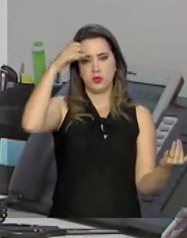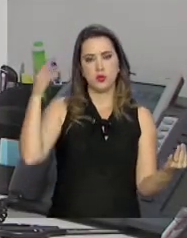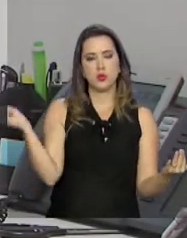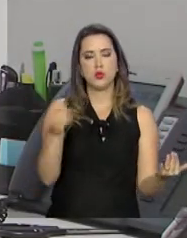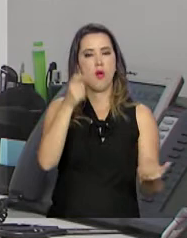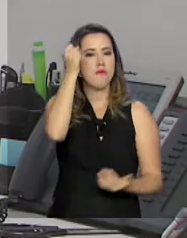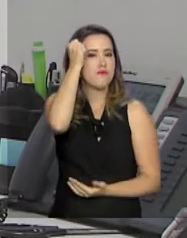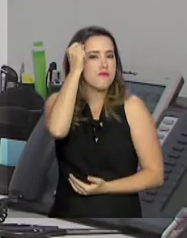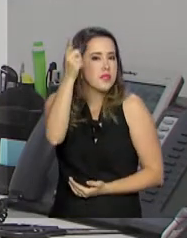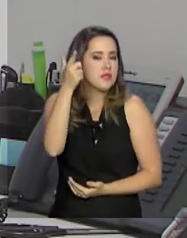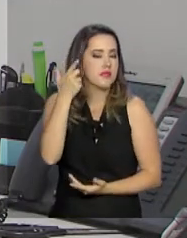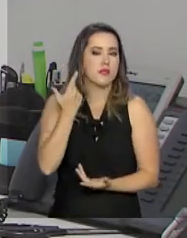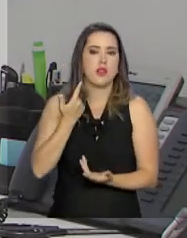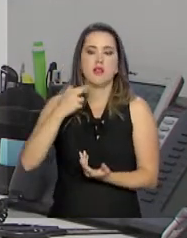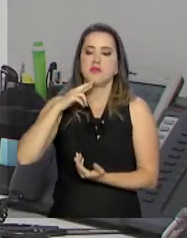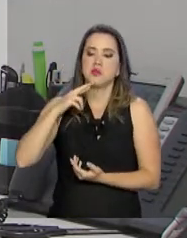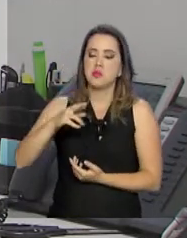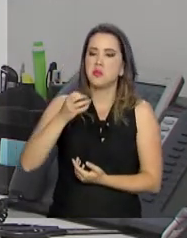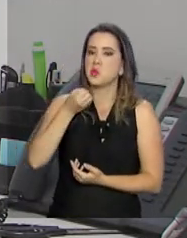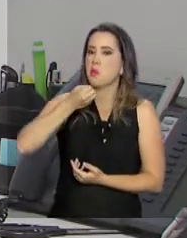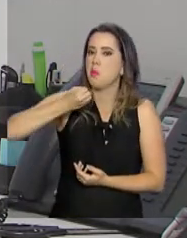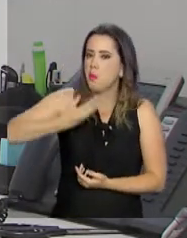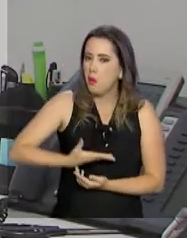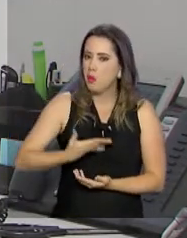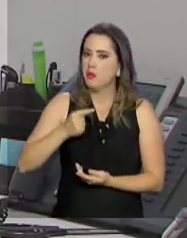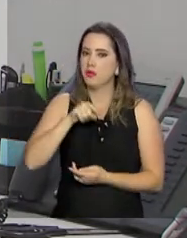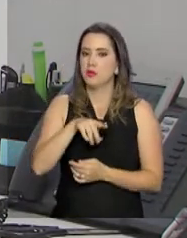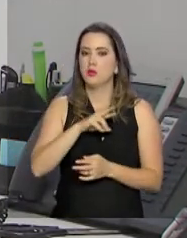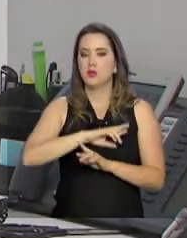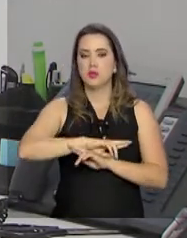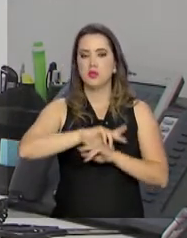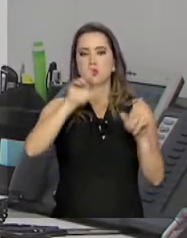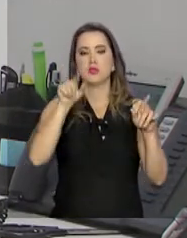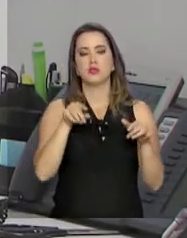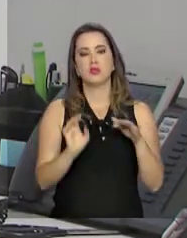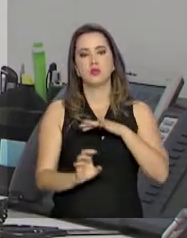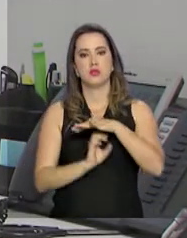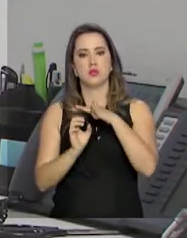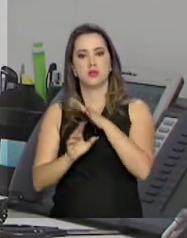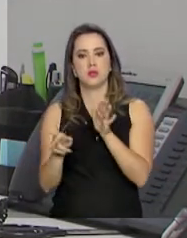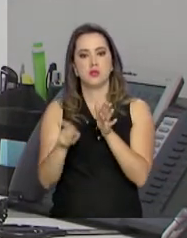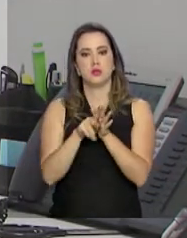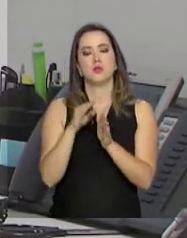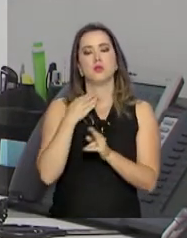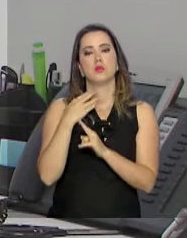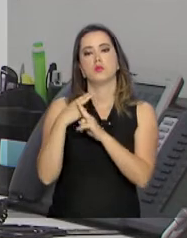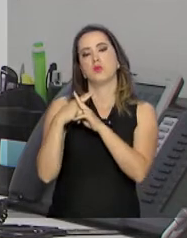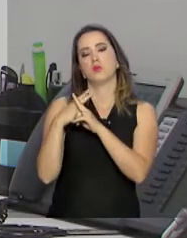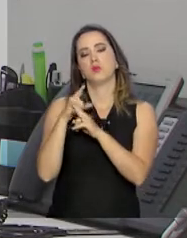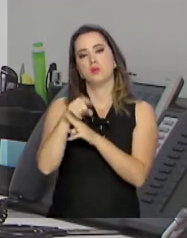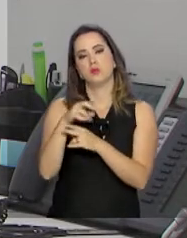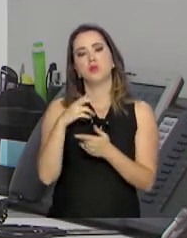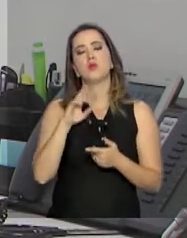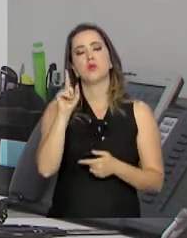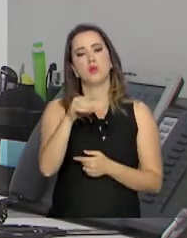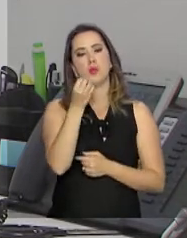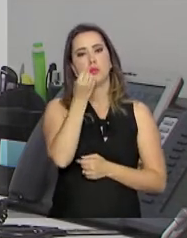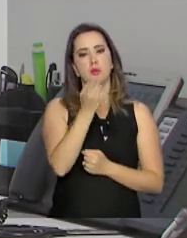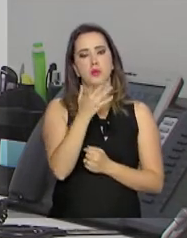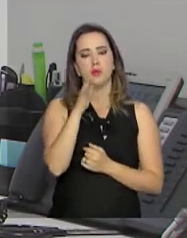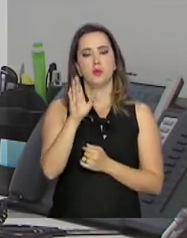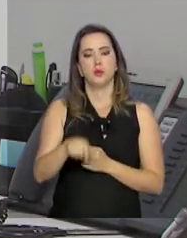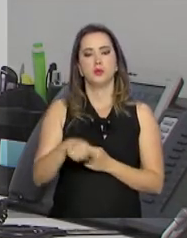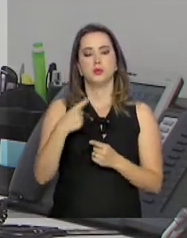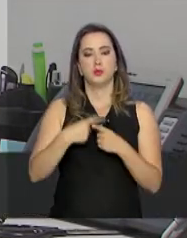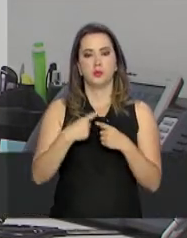soluções criativas faz um contraste com o público de um empregado caixa e essa esse contraste é muito bom ele é muito